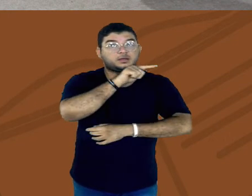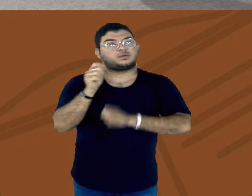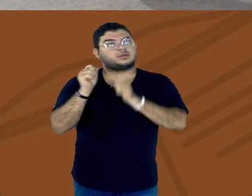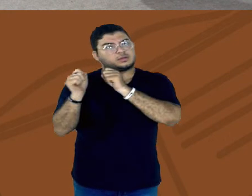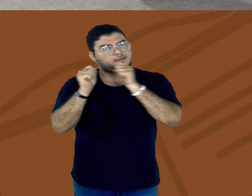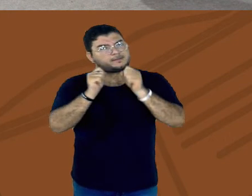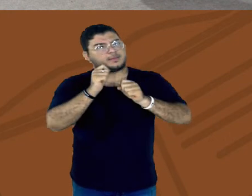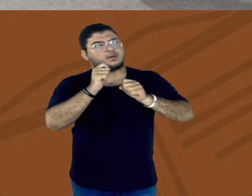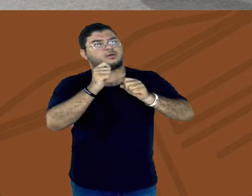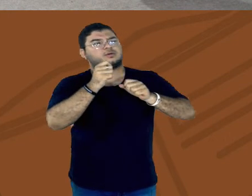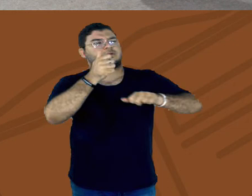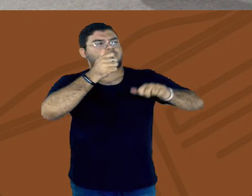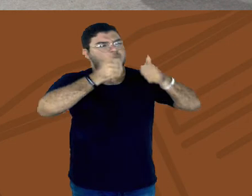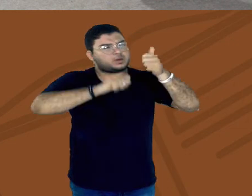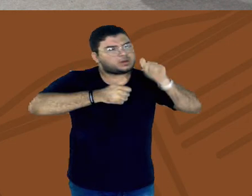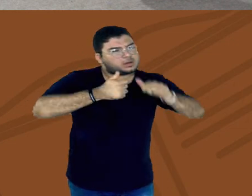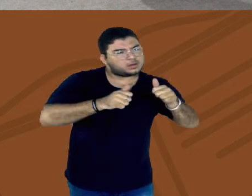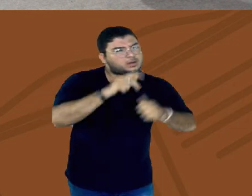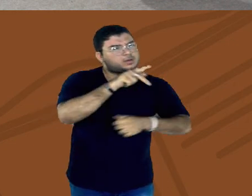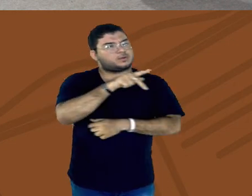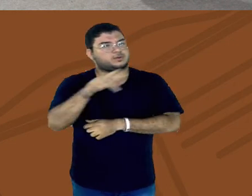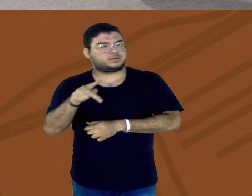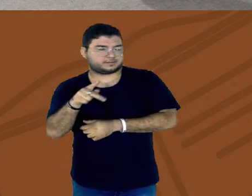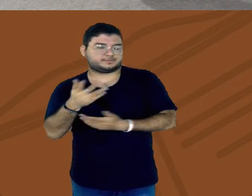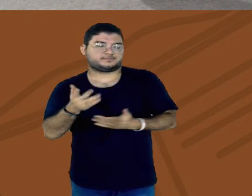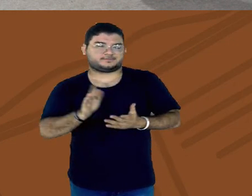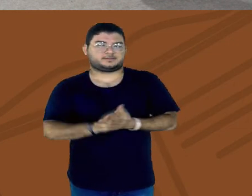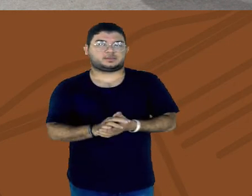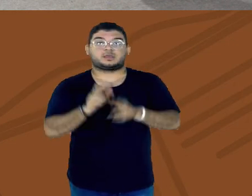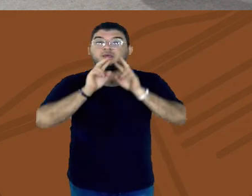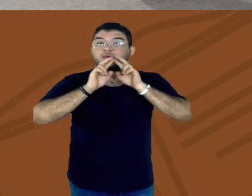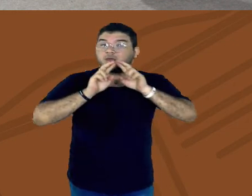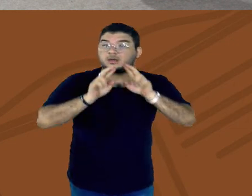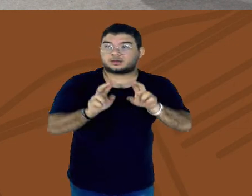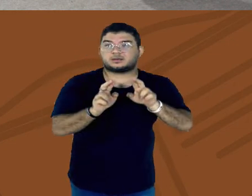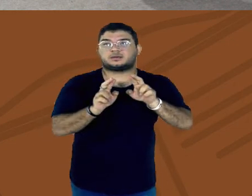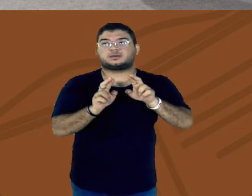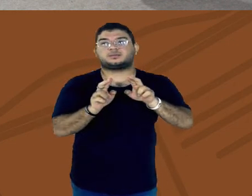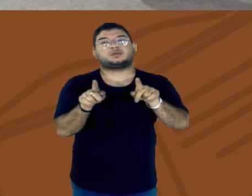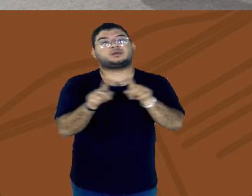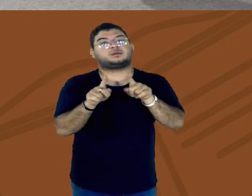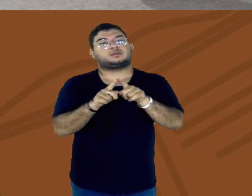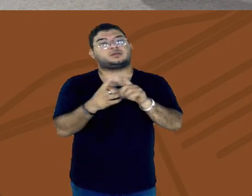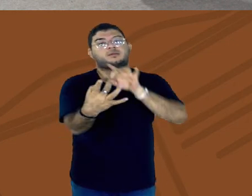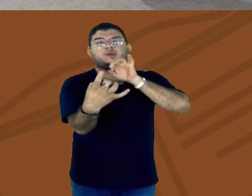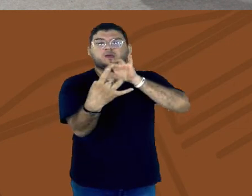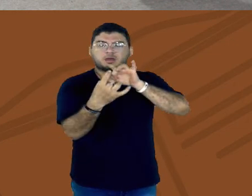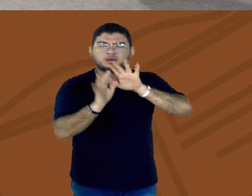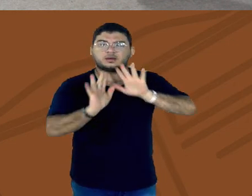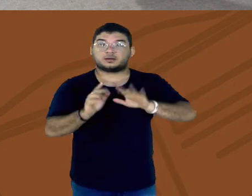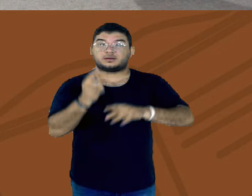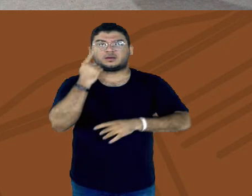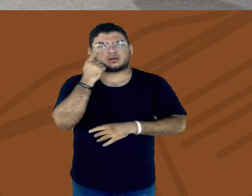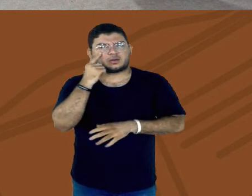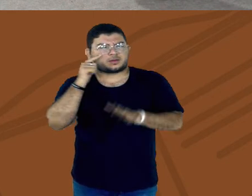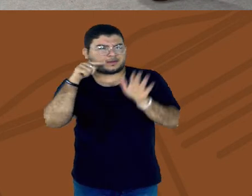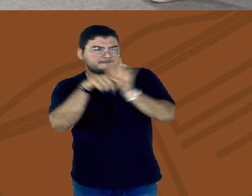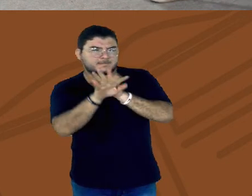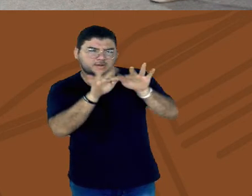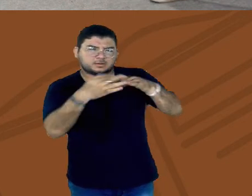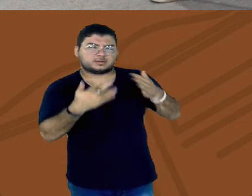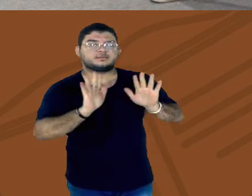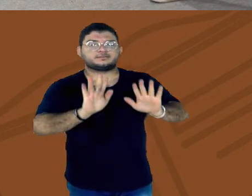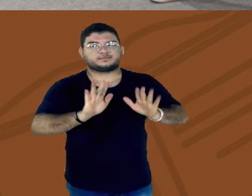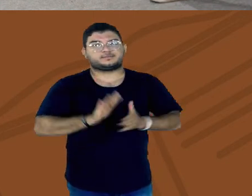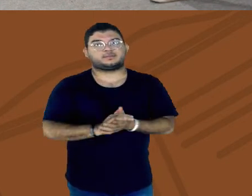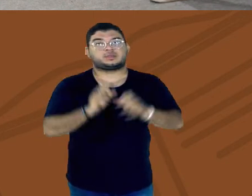possam analisar com os seus professores, responder e nos dar esse feedback. Olha só essa questãozinha como é simples.